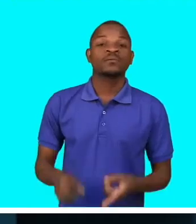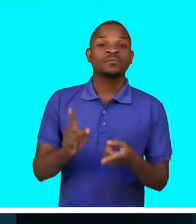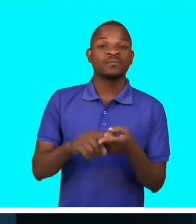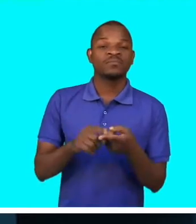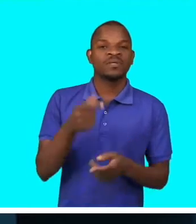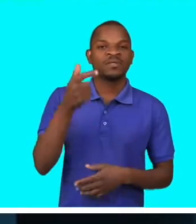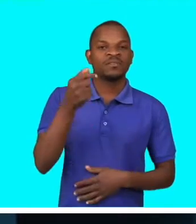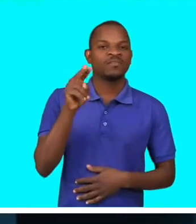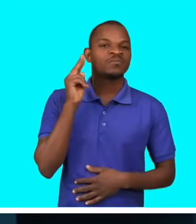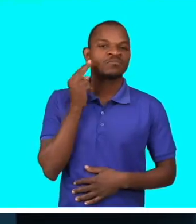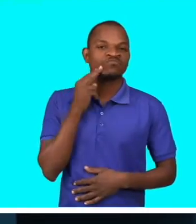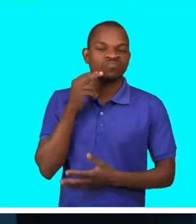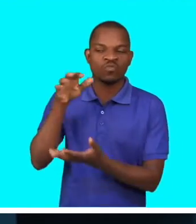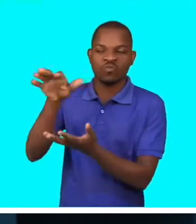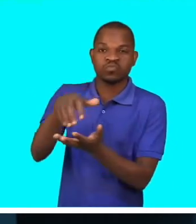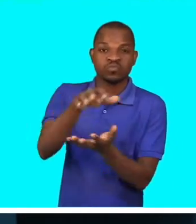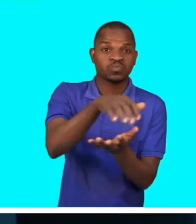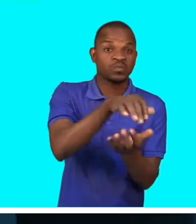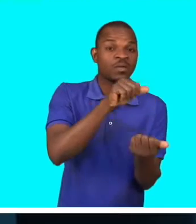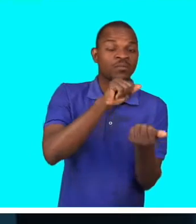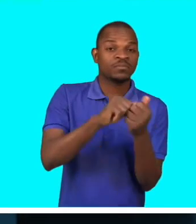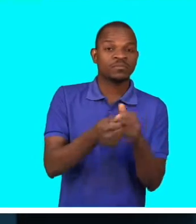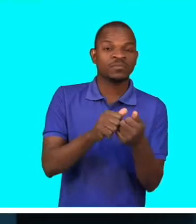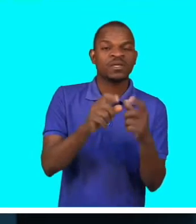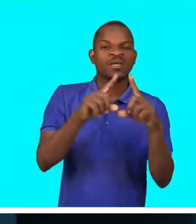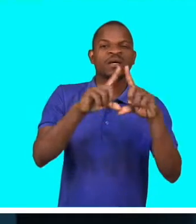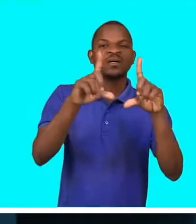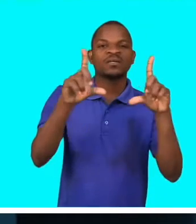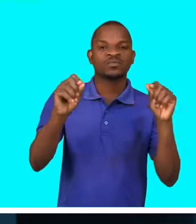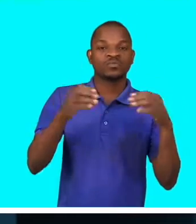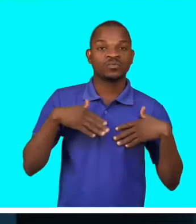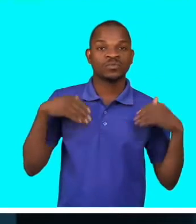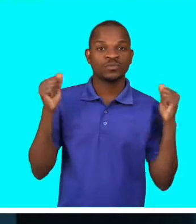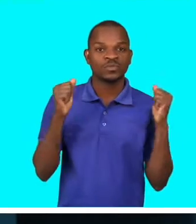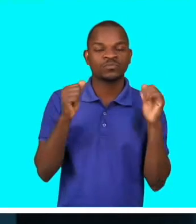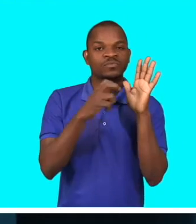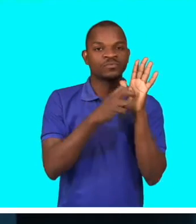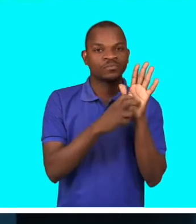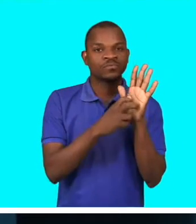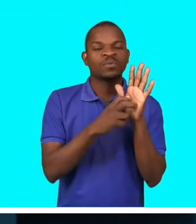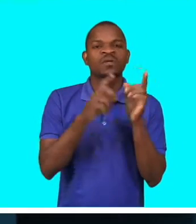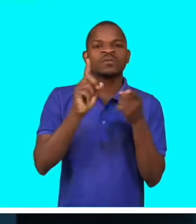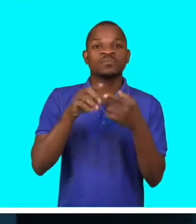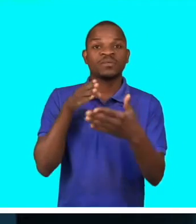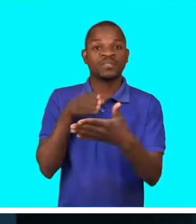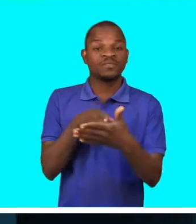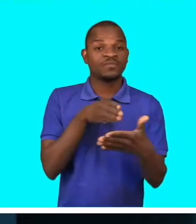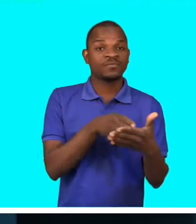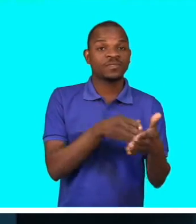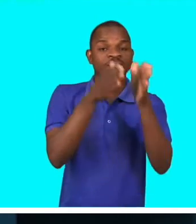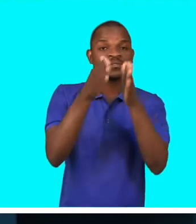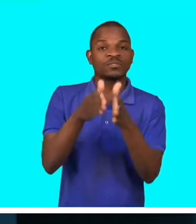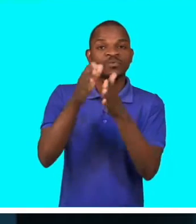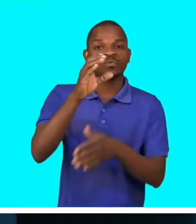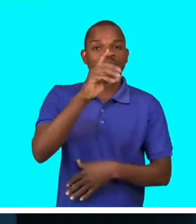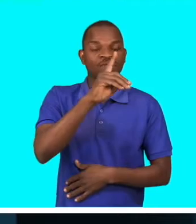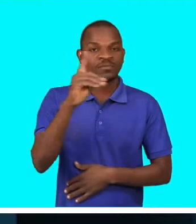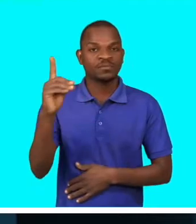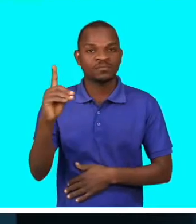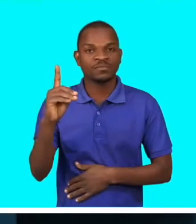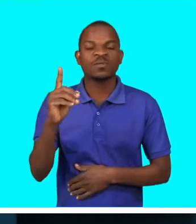Então, a atitude surdos juntou esses problemas. As questões relacionadas com saúde sexual e reprodutiva, as dificuldades que as pessoas com